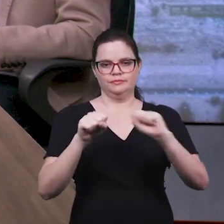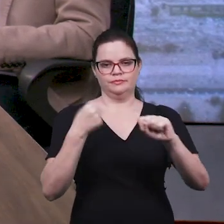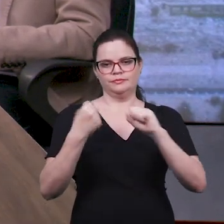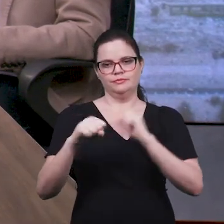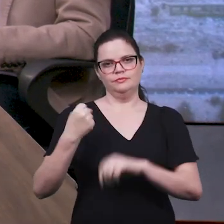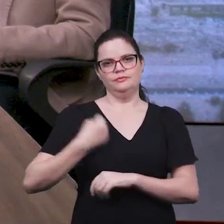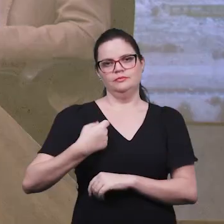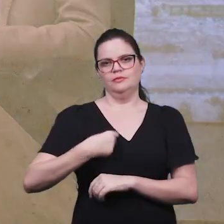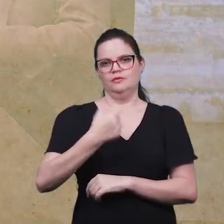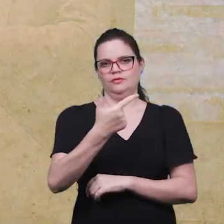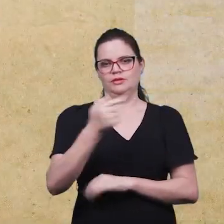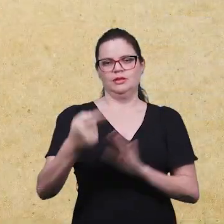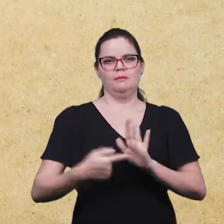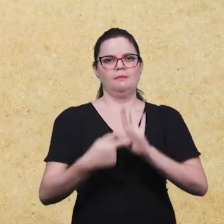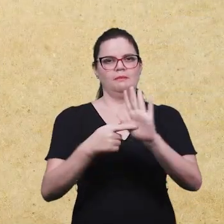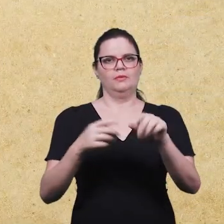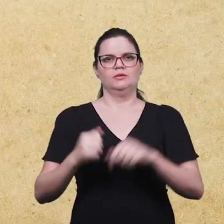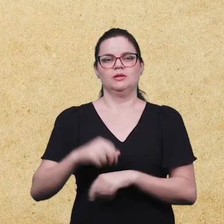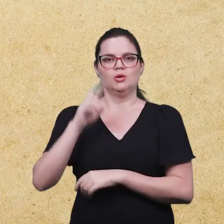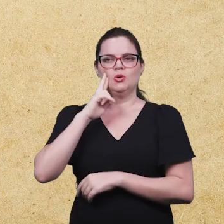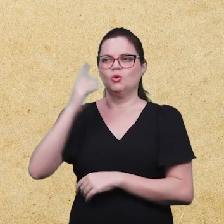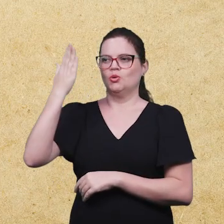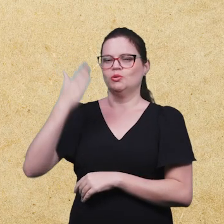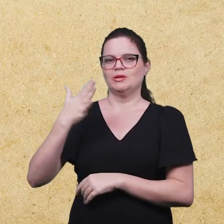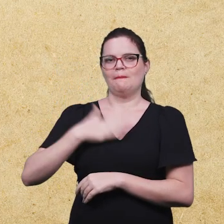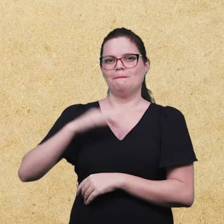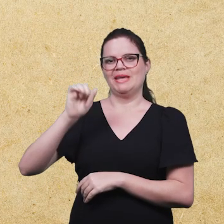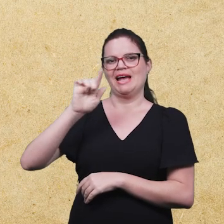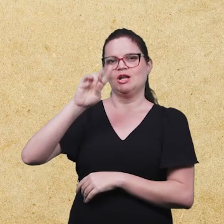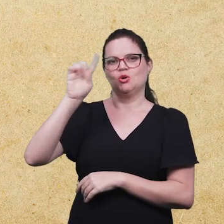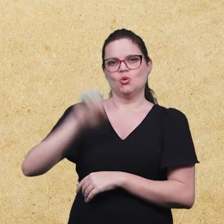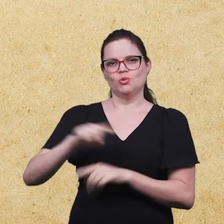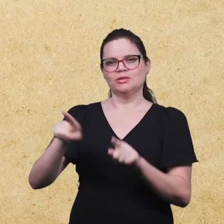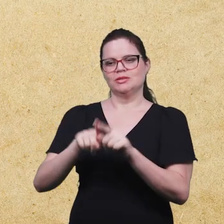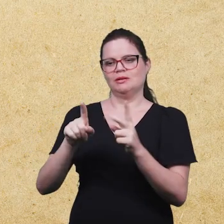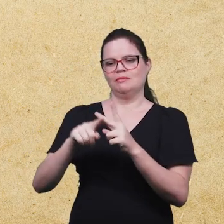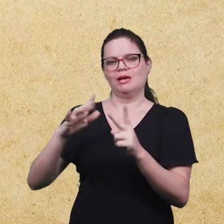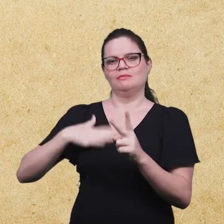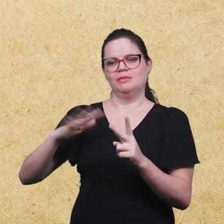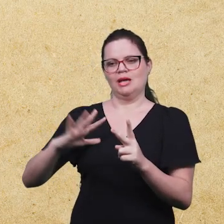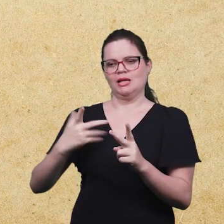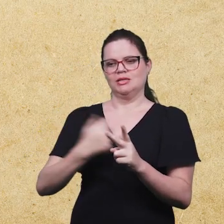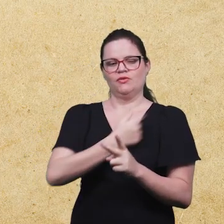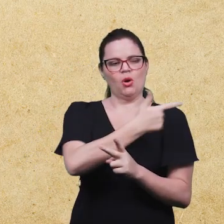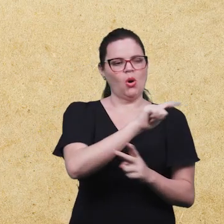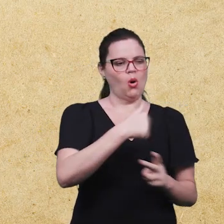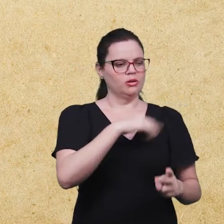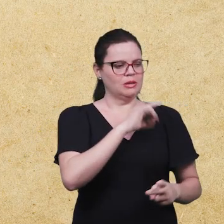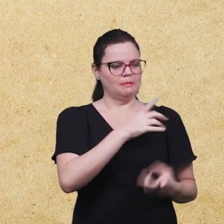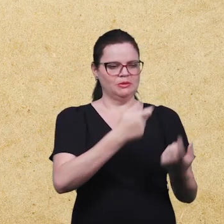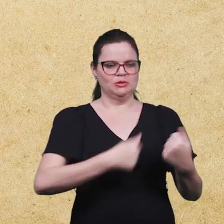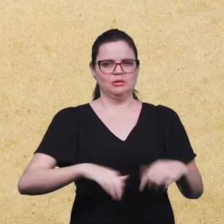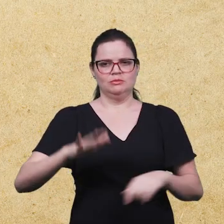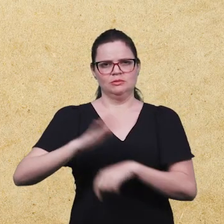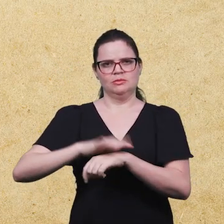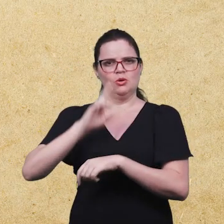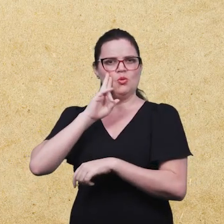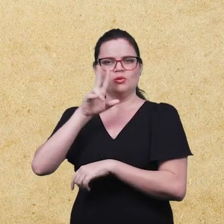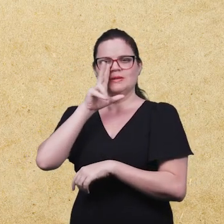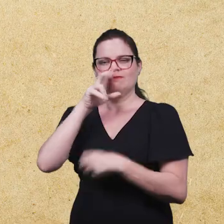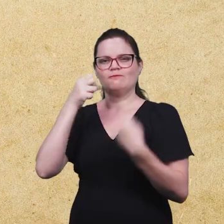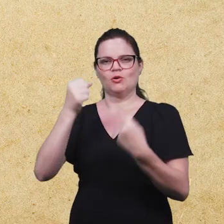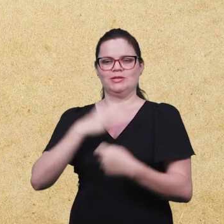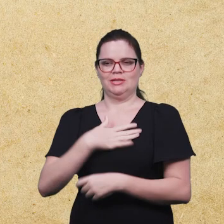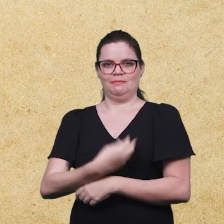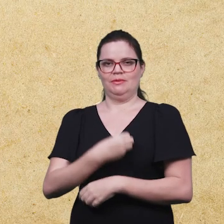27, quando ele começa dizendo: o Senhor é a minha luz, a minha salvação, a quem temerei? É a força da minha vida.